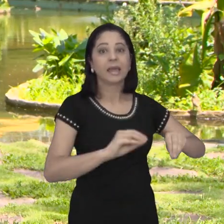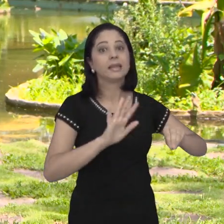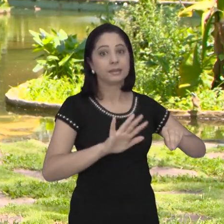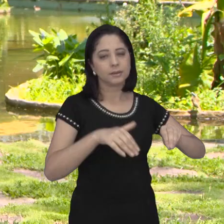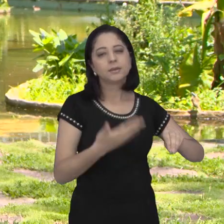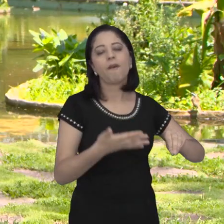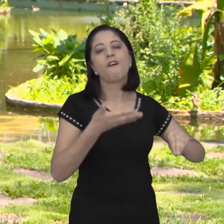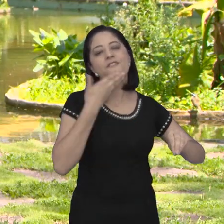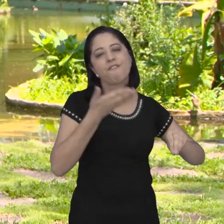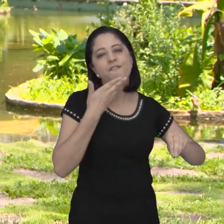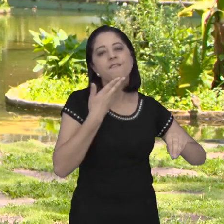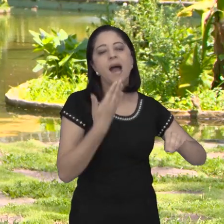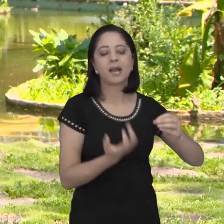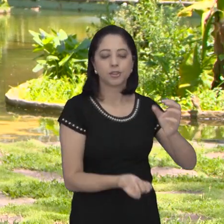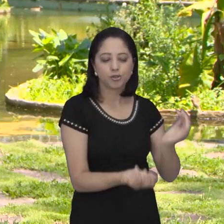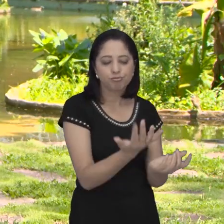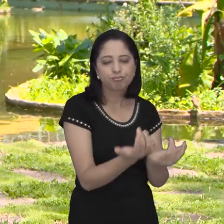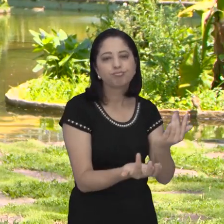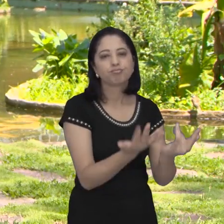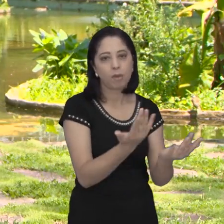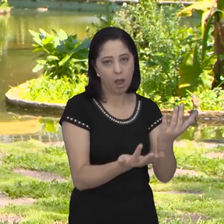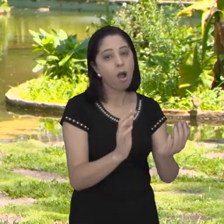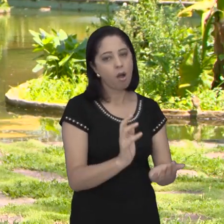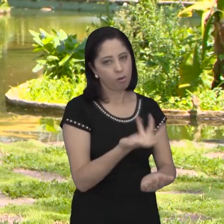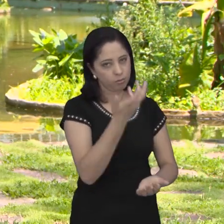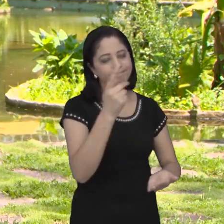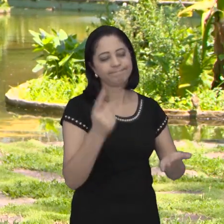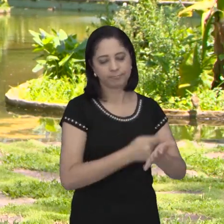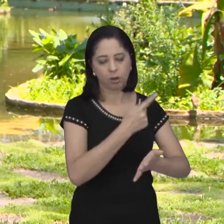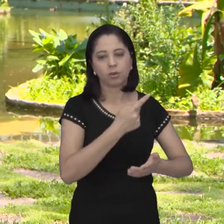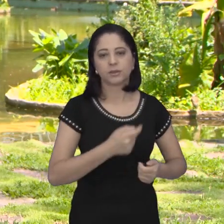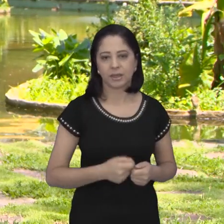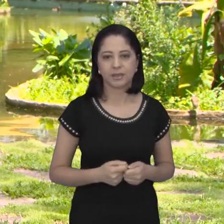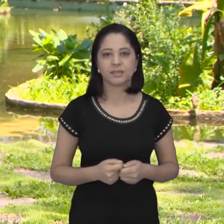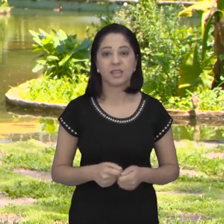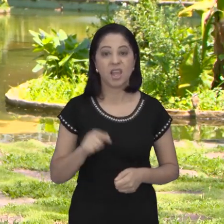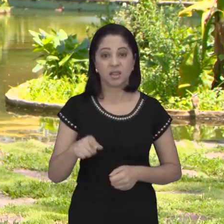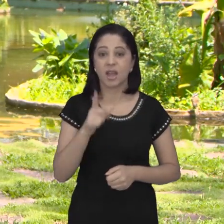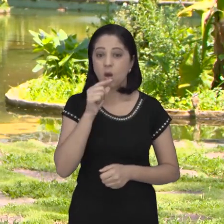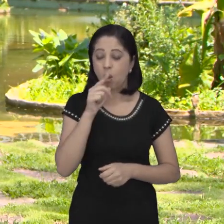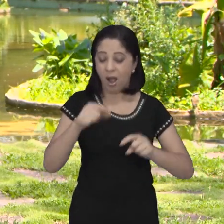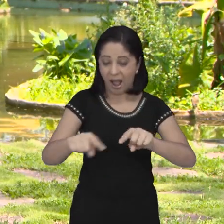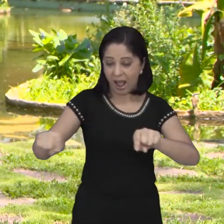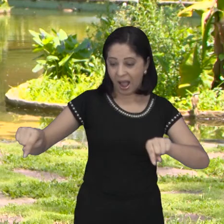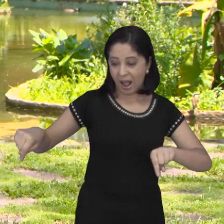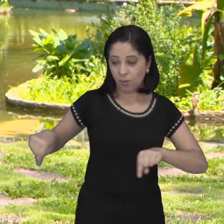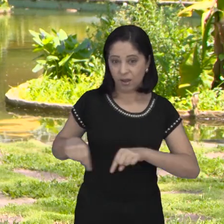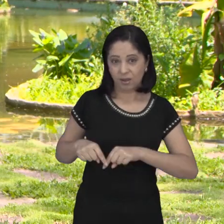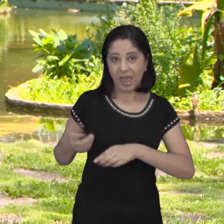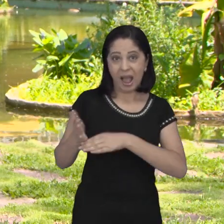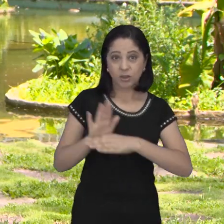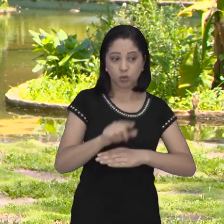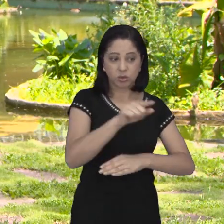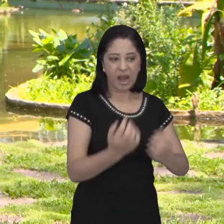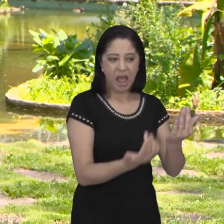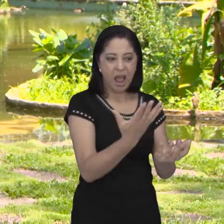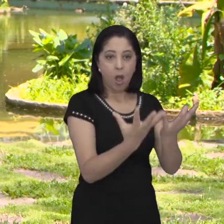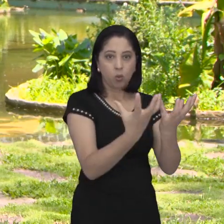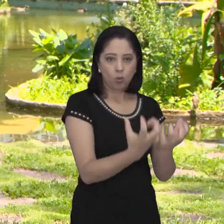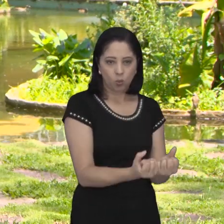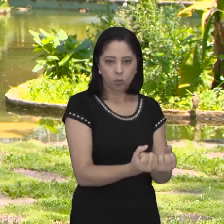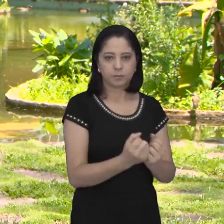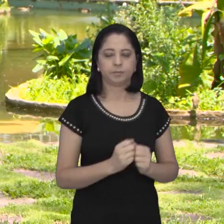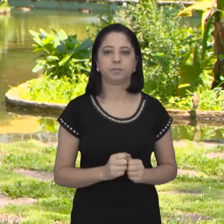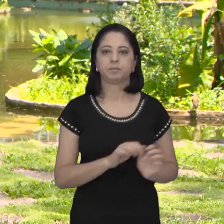como lição para todos. Né? Vamos compartilhar menos e ter menos a coisa para si. Né? Eu acho que isso